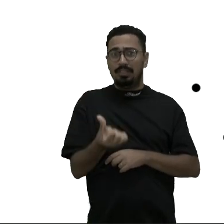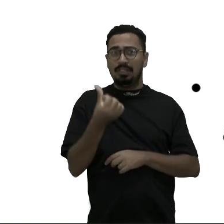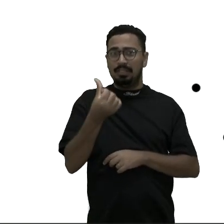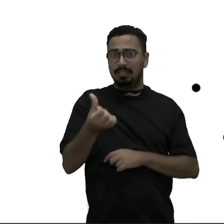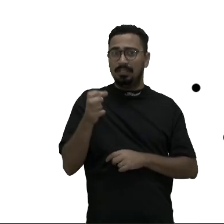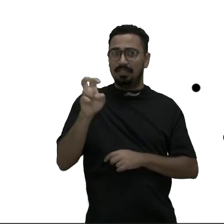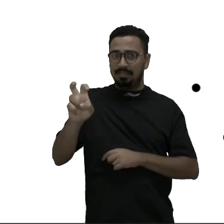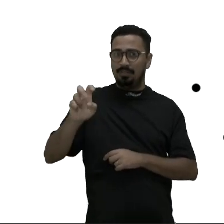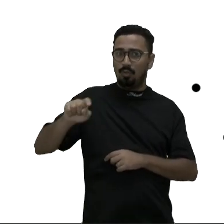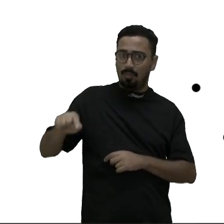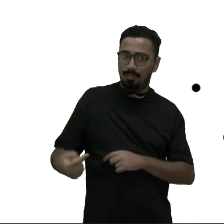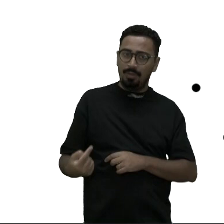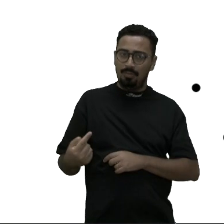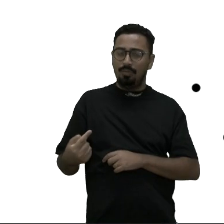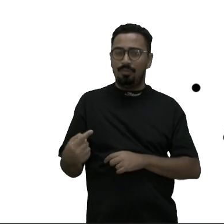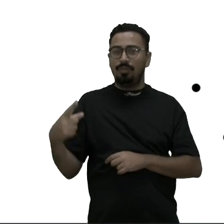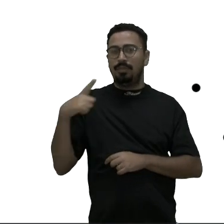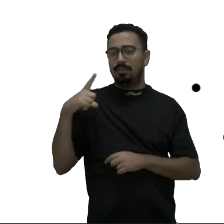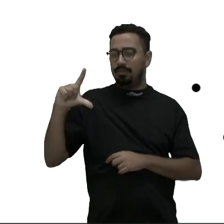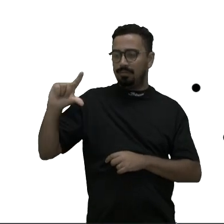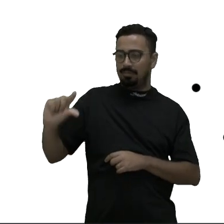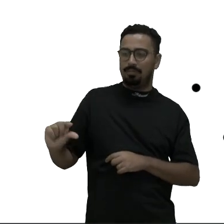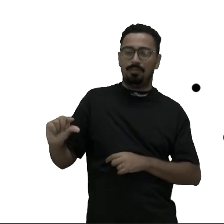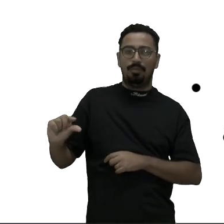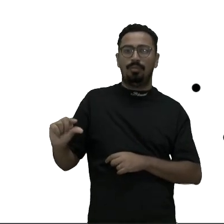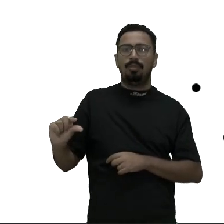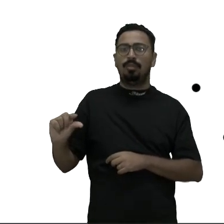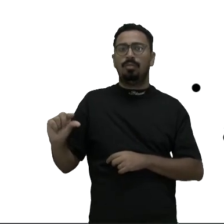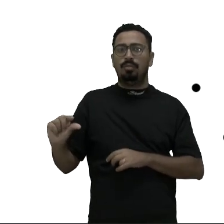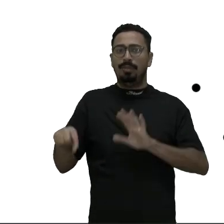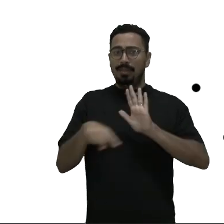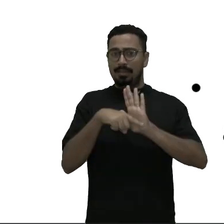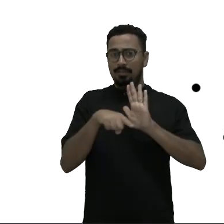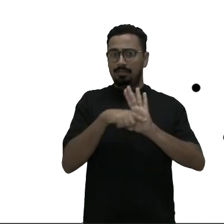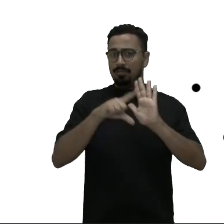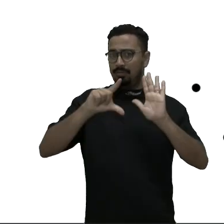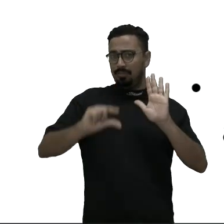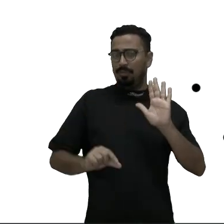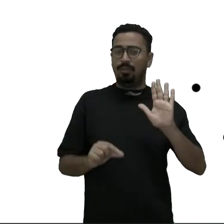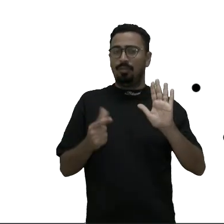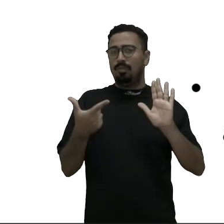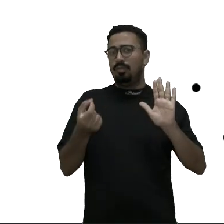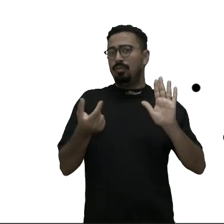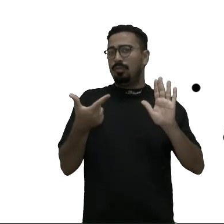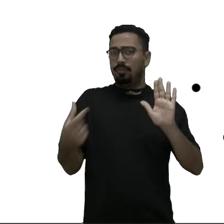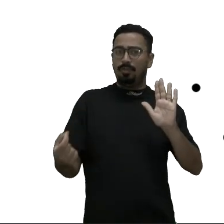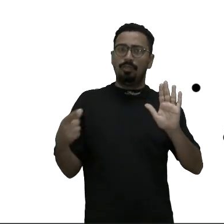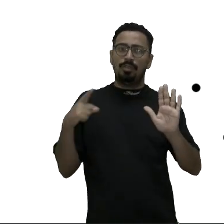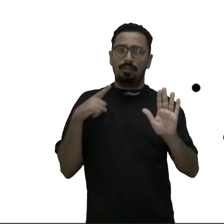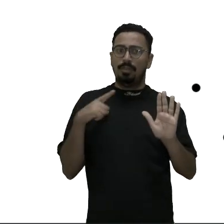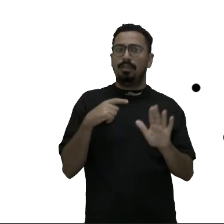26.665.000. Reduziu o resultado financeiro negativo. De 2020, a gente tinha